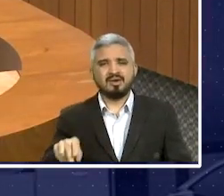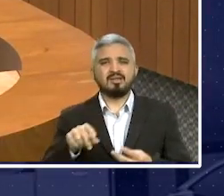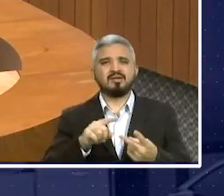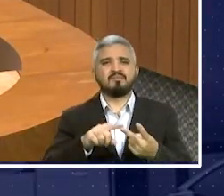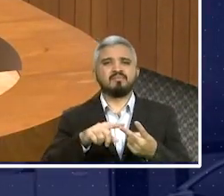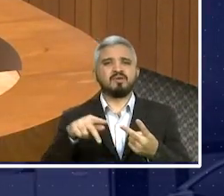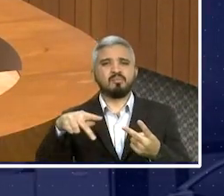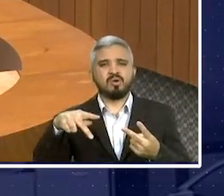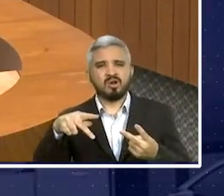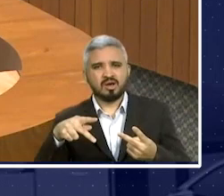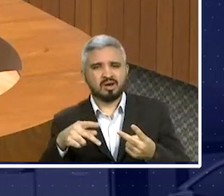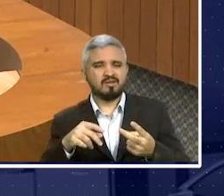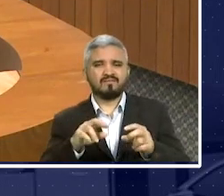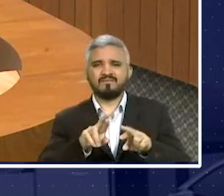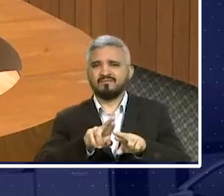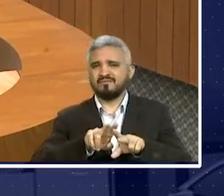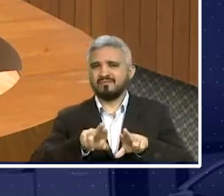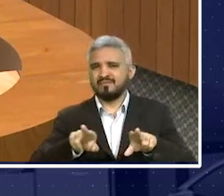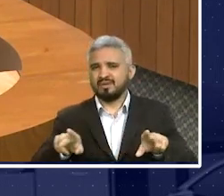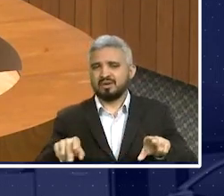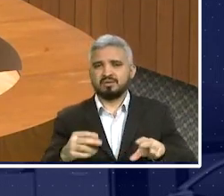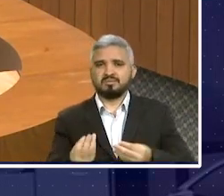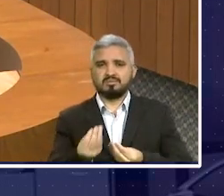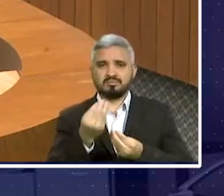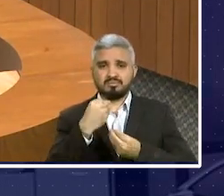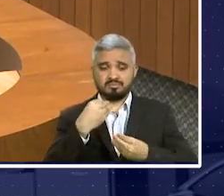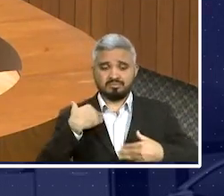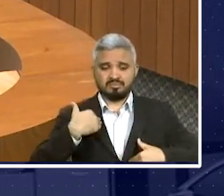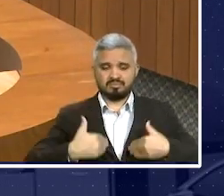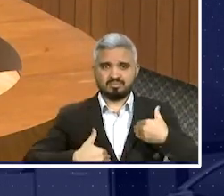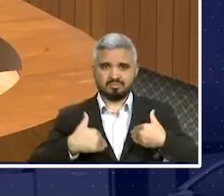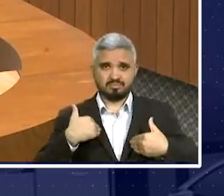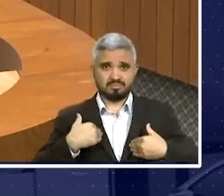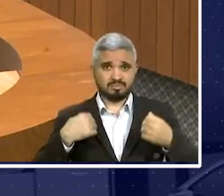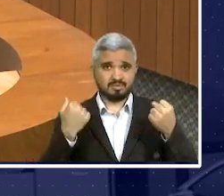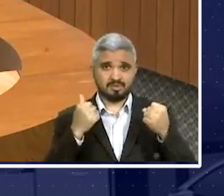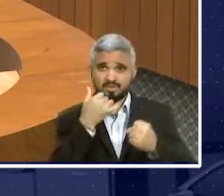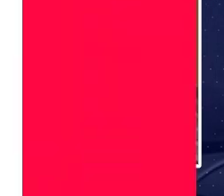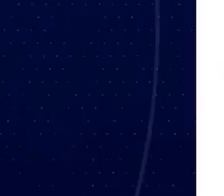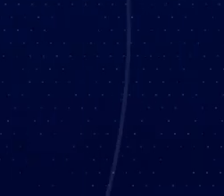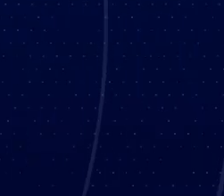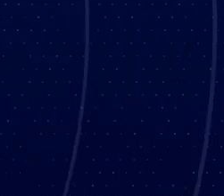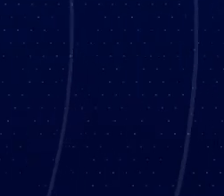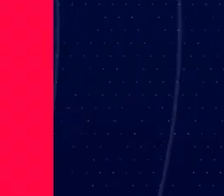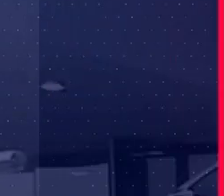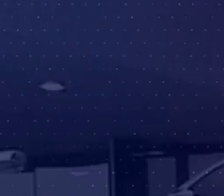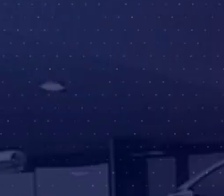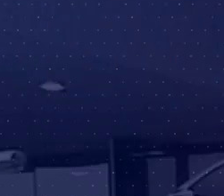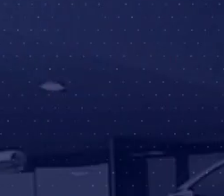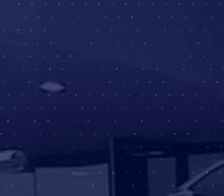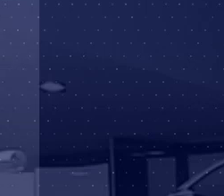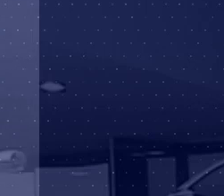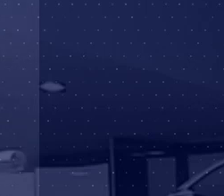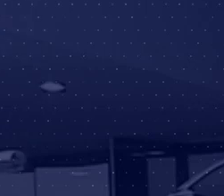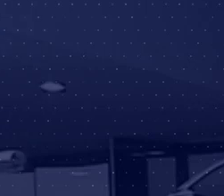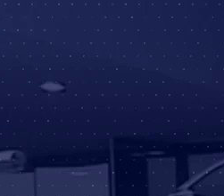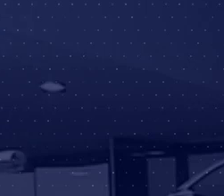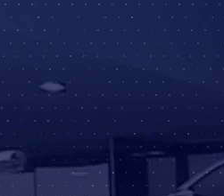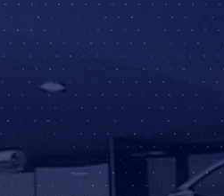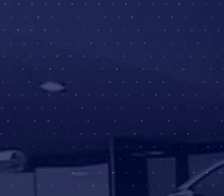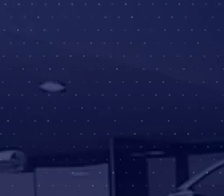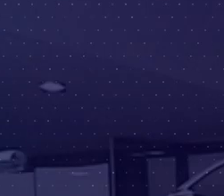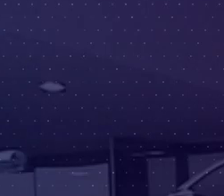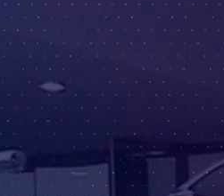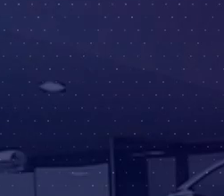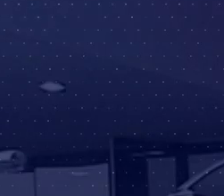doenças e problemas de saúde, além da redução do risco de desenvolvimento de doenças crônicas. Outras notícias em nosso site,